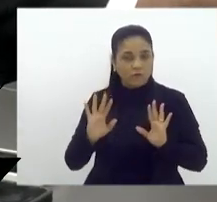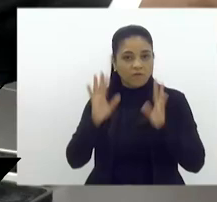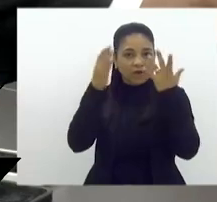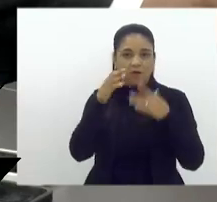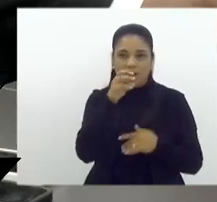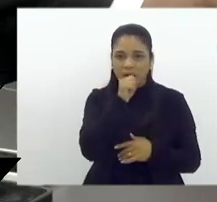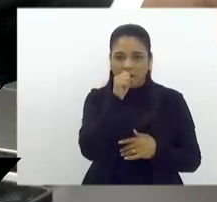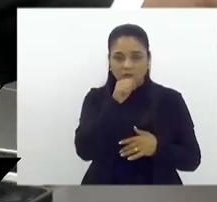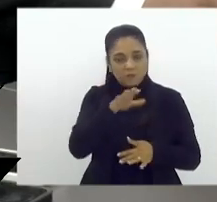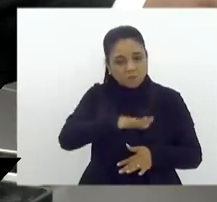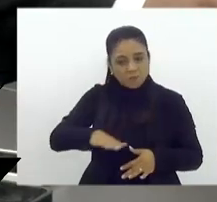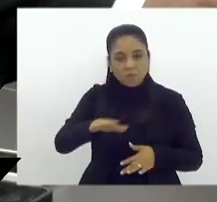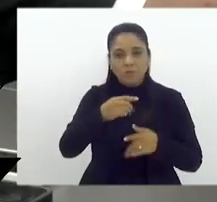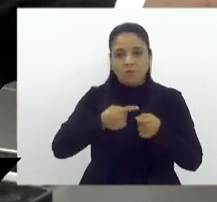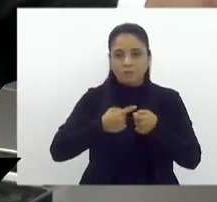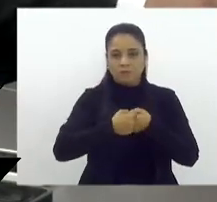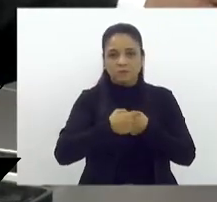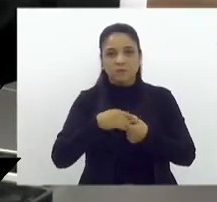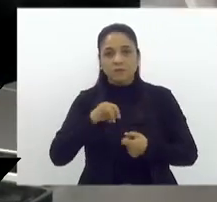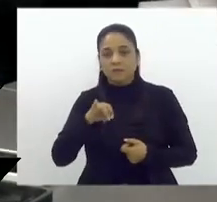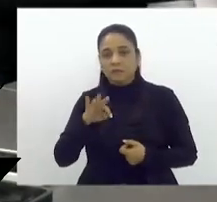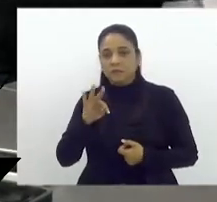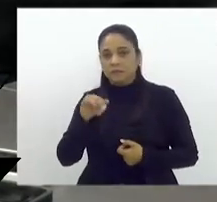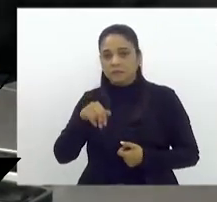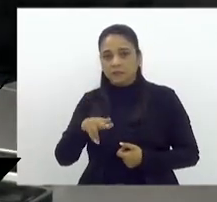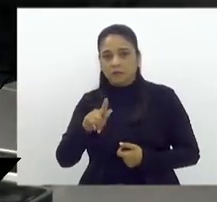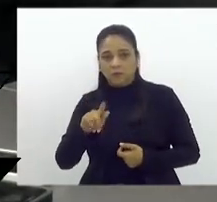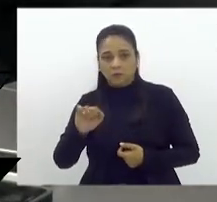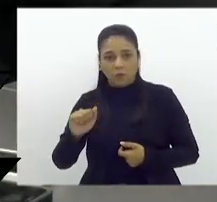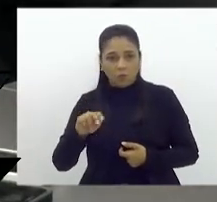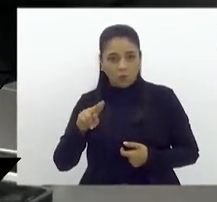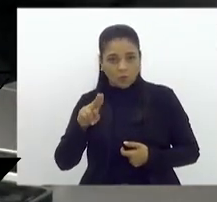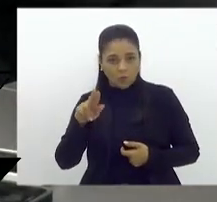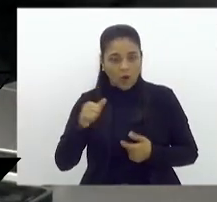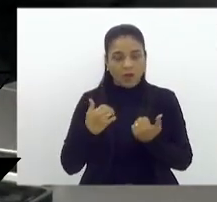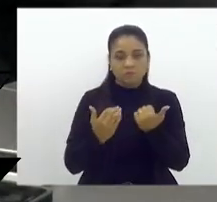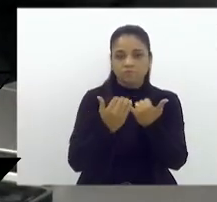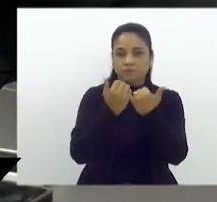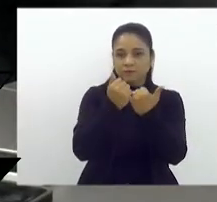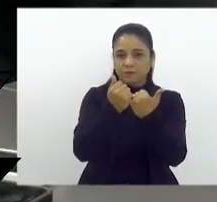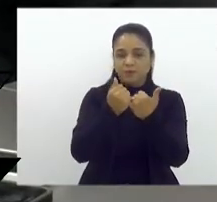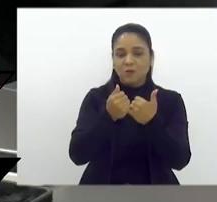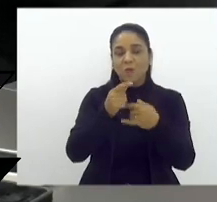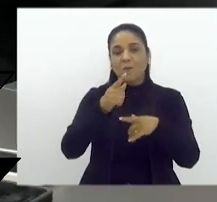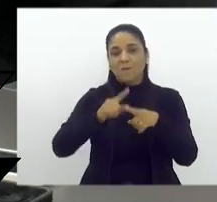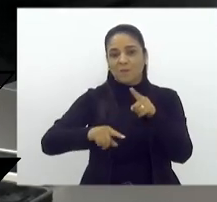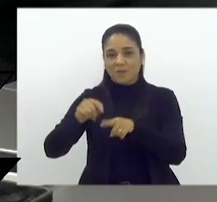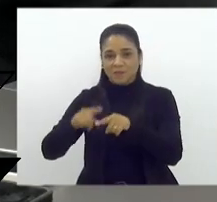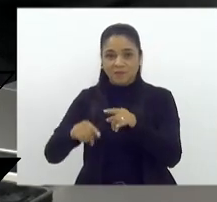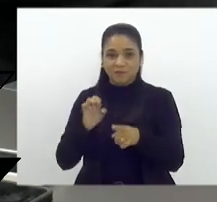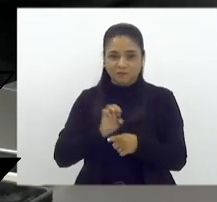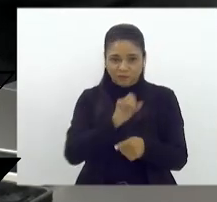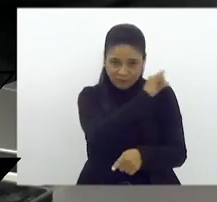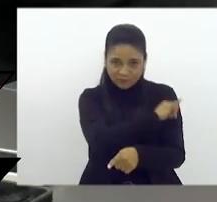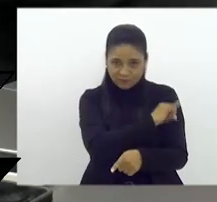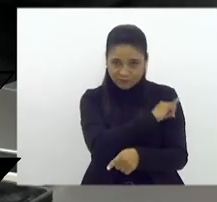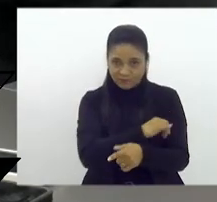Laranja no município de Tanguá patrimônio cultural de natureza imaterial do estado do Rio de Janeiro.